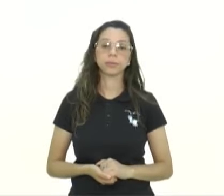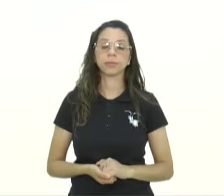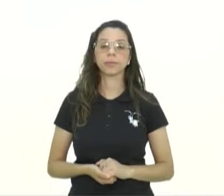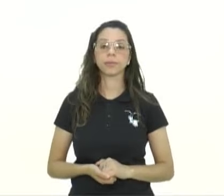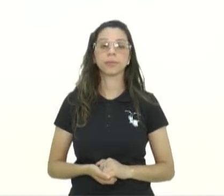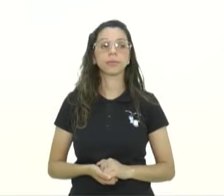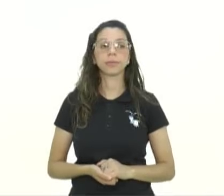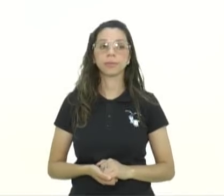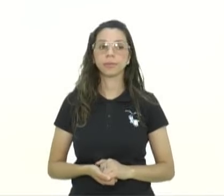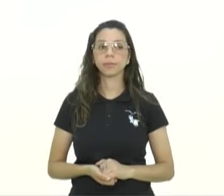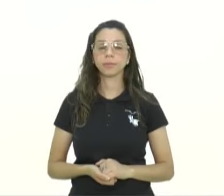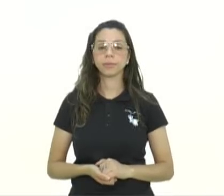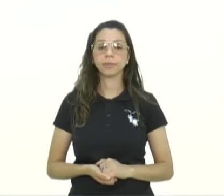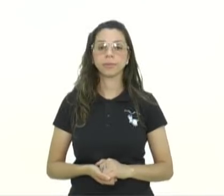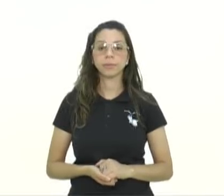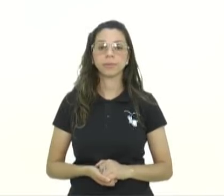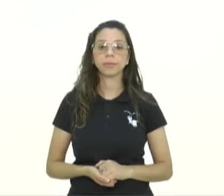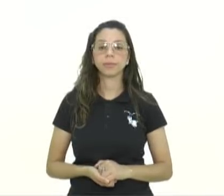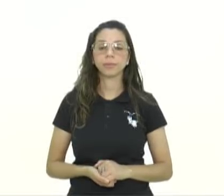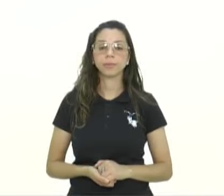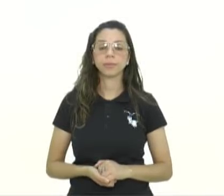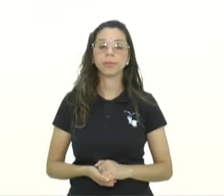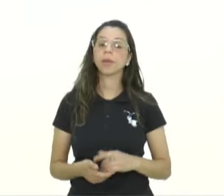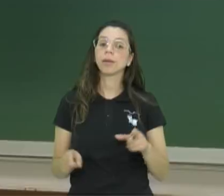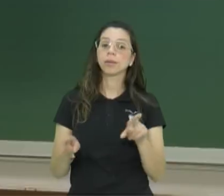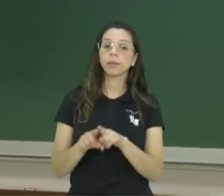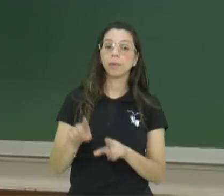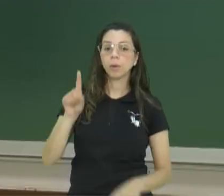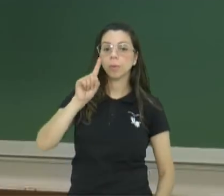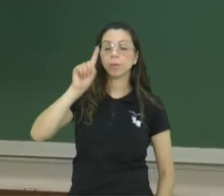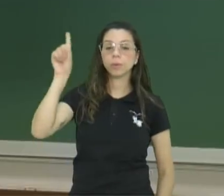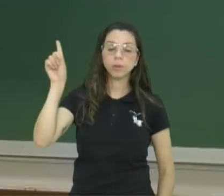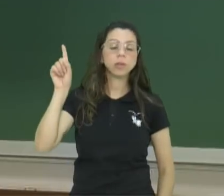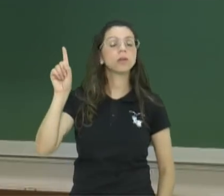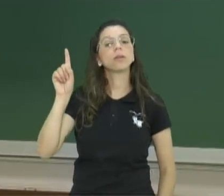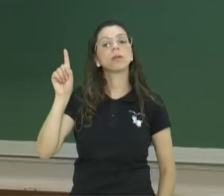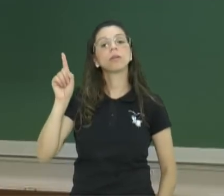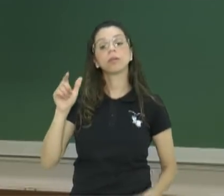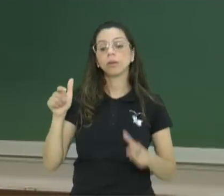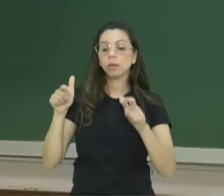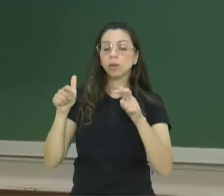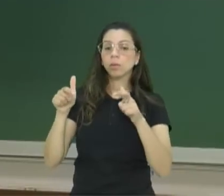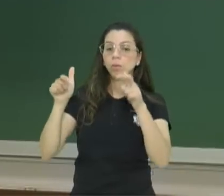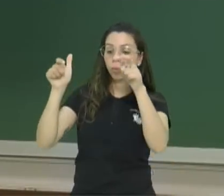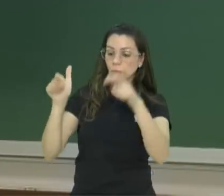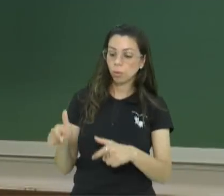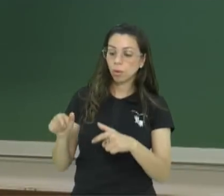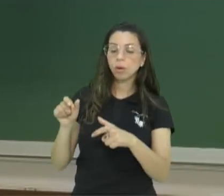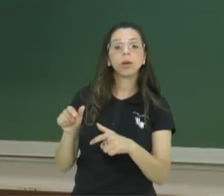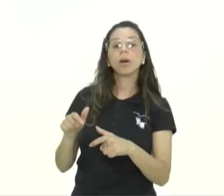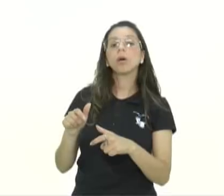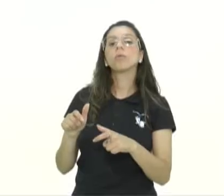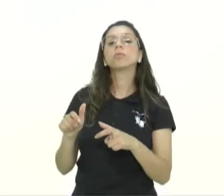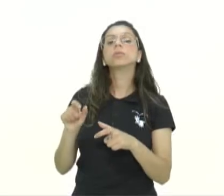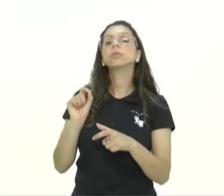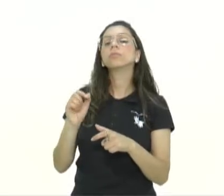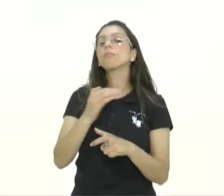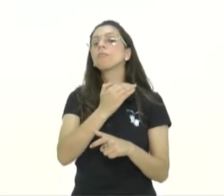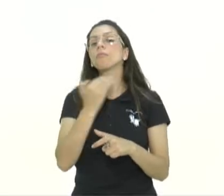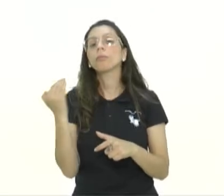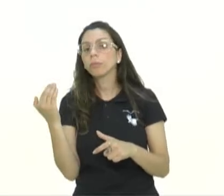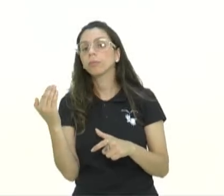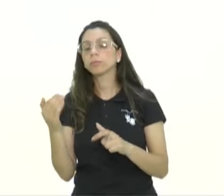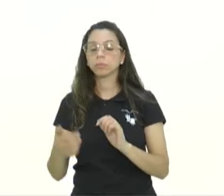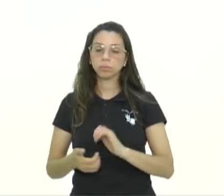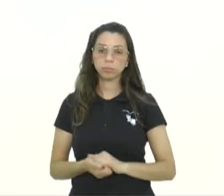1968, Memphis, Tennessee. E ali a data e o local onde ele morreu. Baptist minister and social